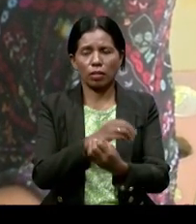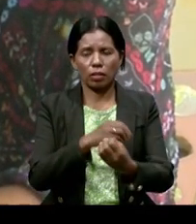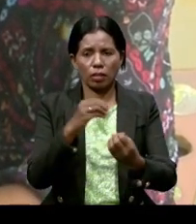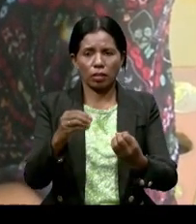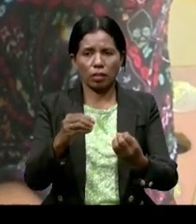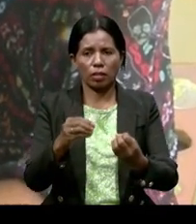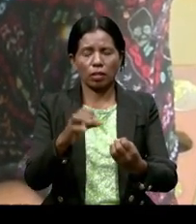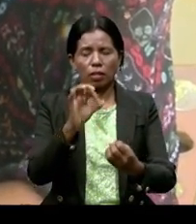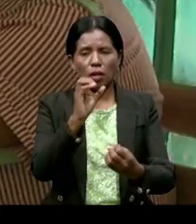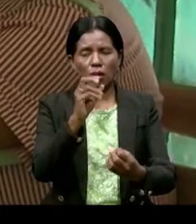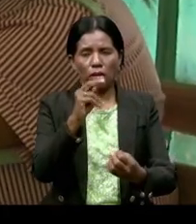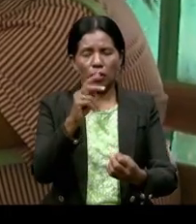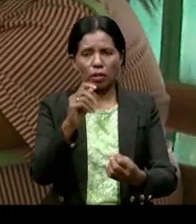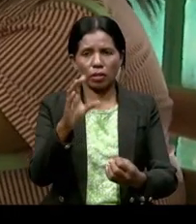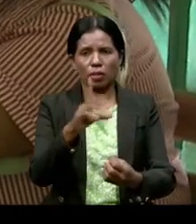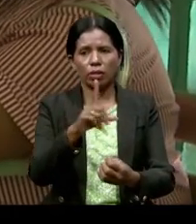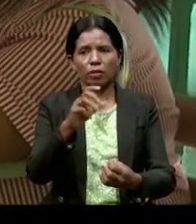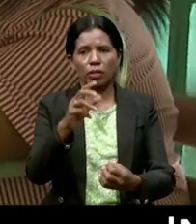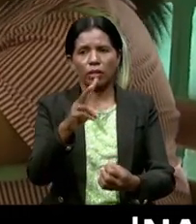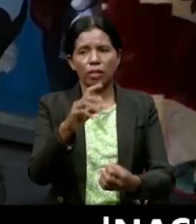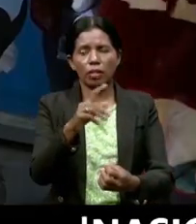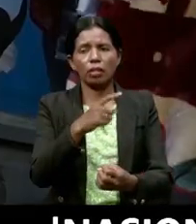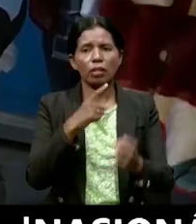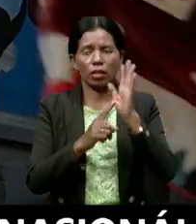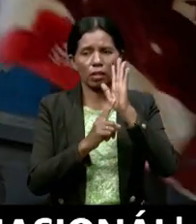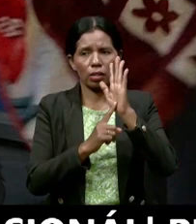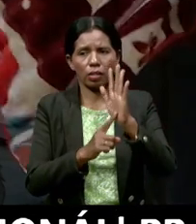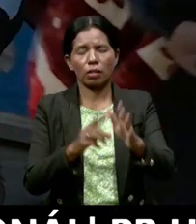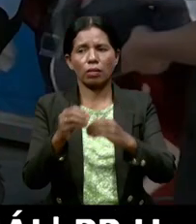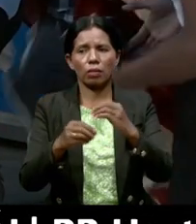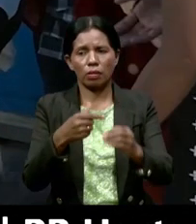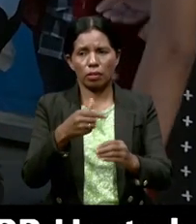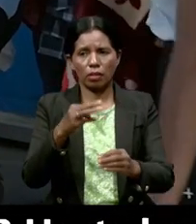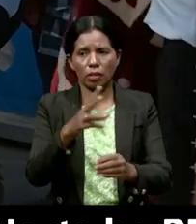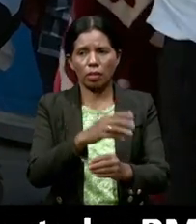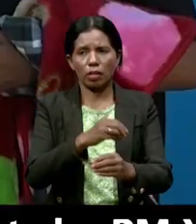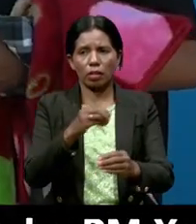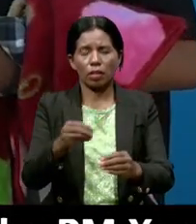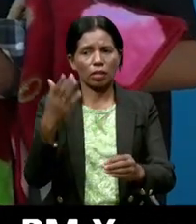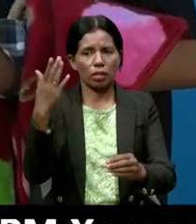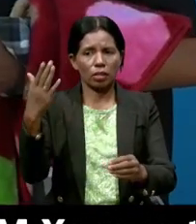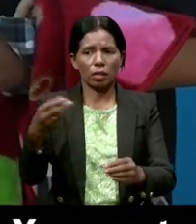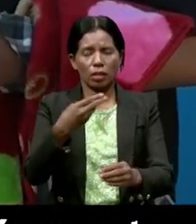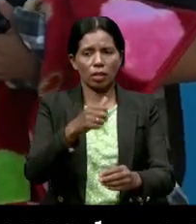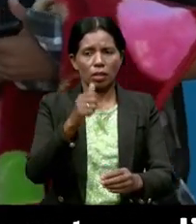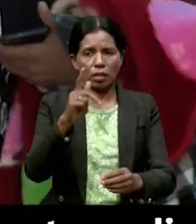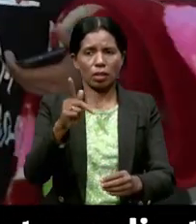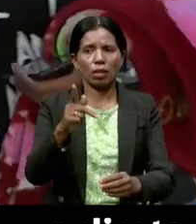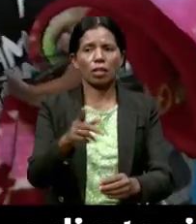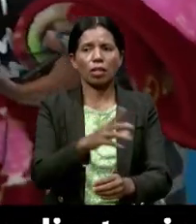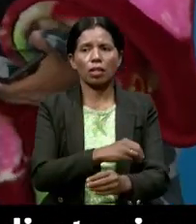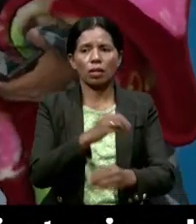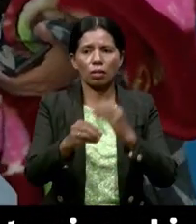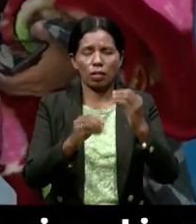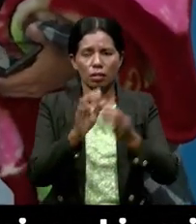Não-Governamental, Cafontil, Valentim da Costa Pinto, Hatoli Hirakne Bajiamen, e a Yassan Hak Farol, relaciona